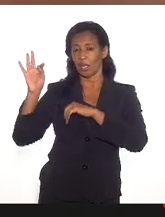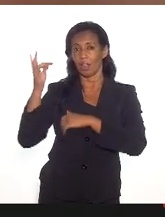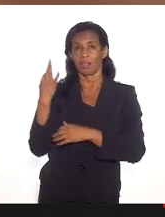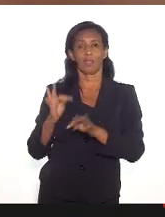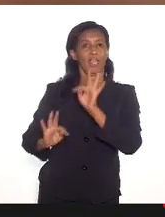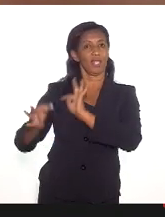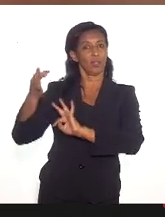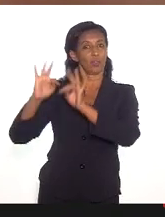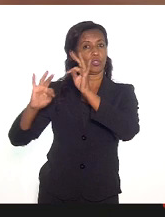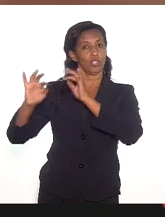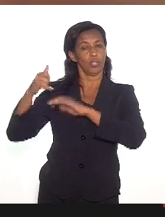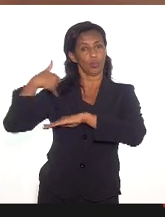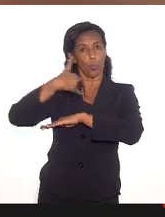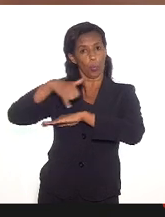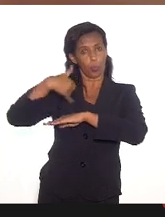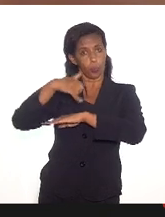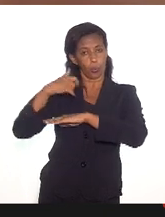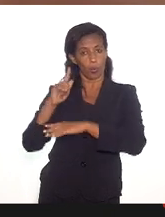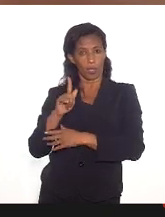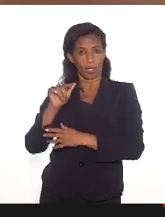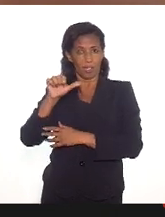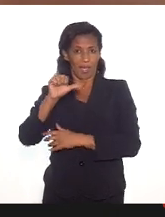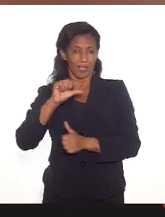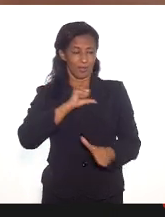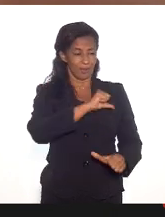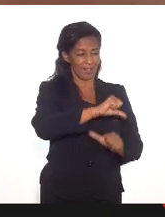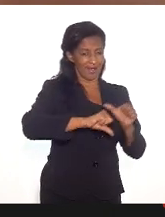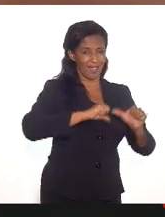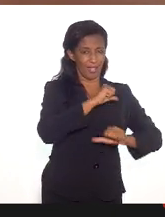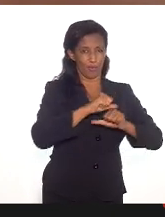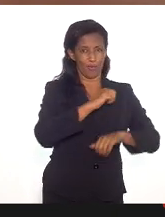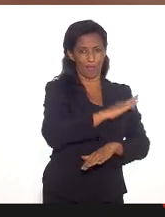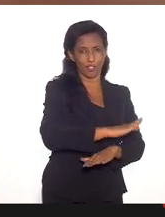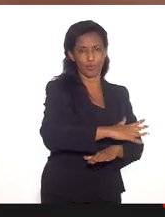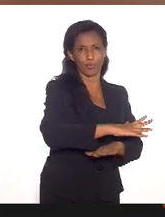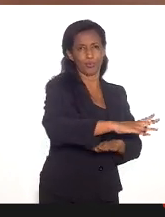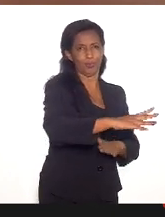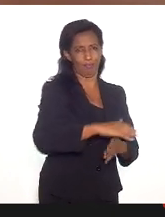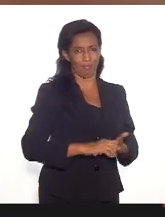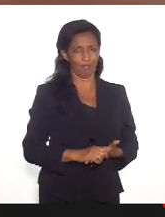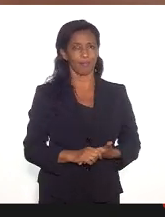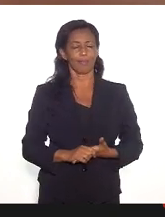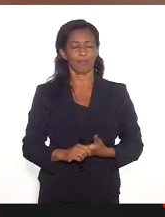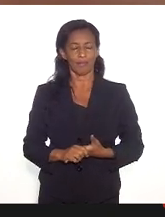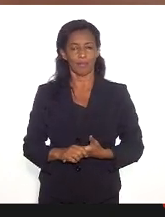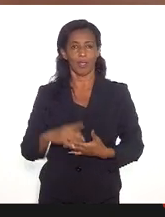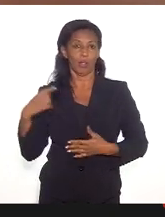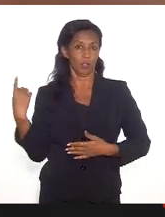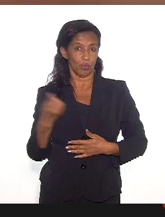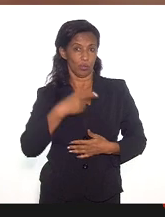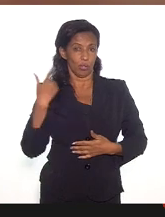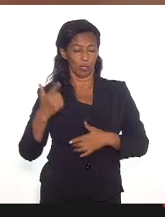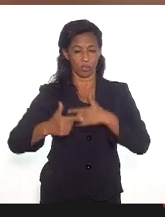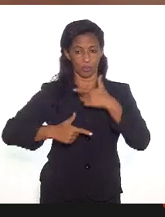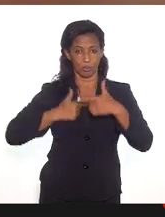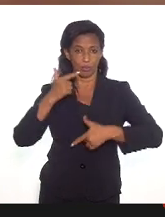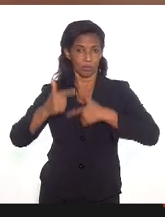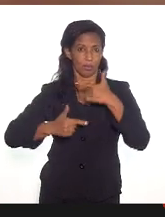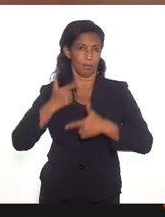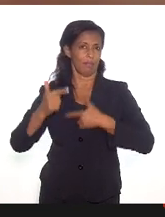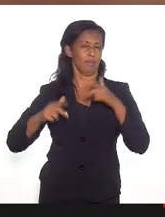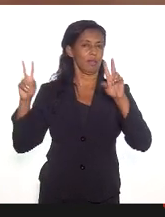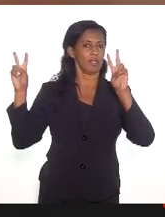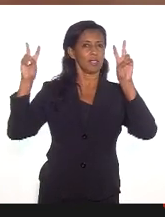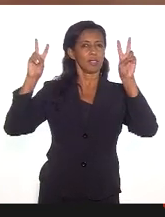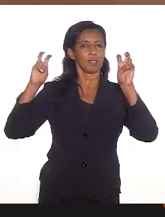óleo e gás para as renováveis do oceano. Nós temos trabalhado nesse tema já há